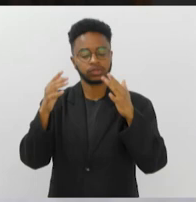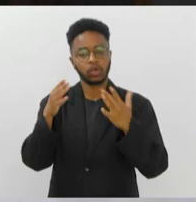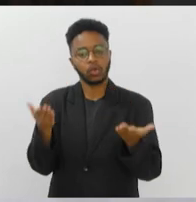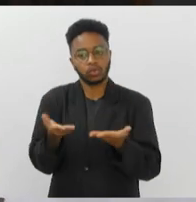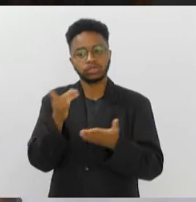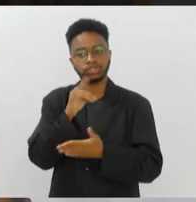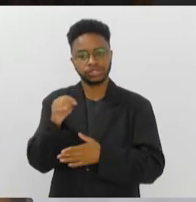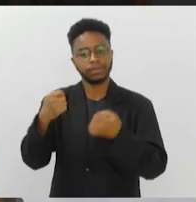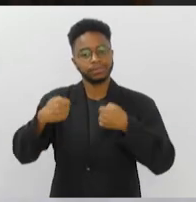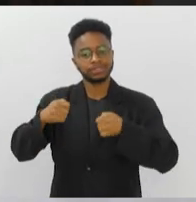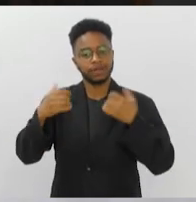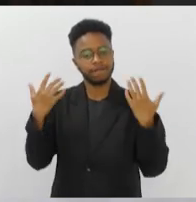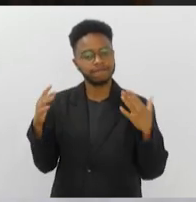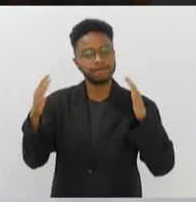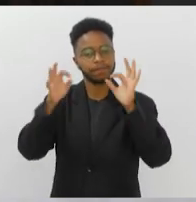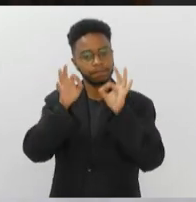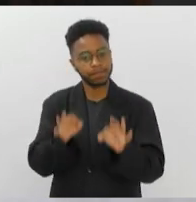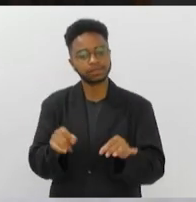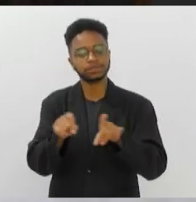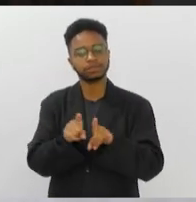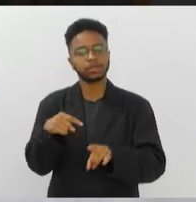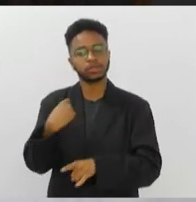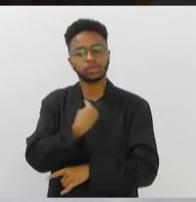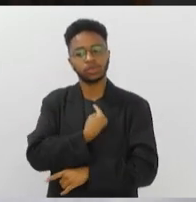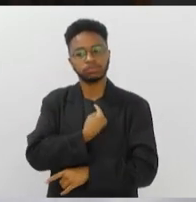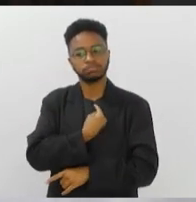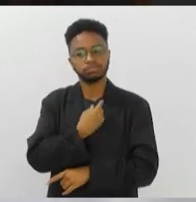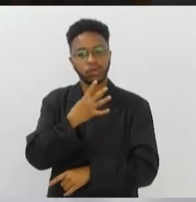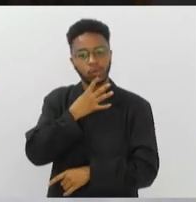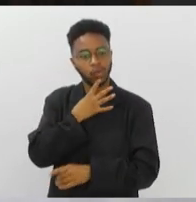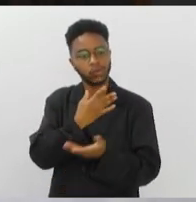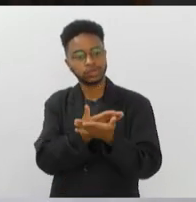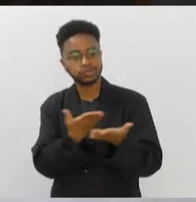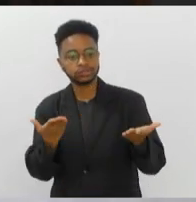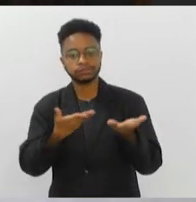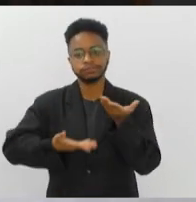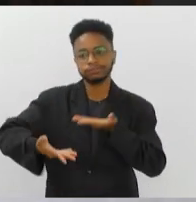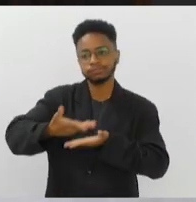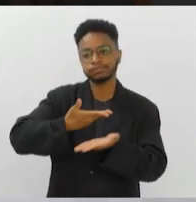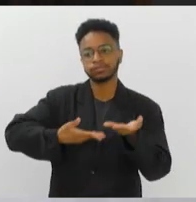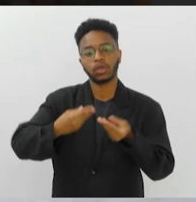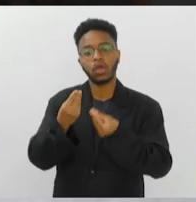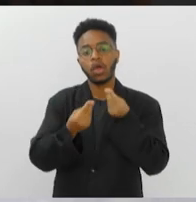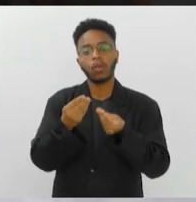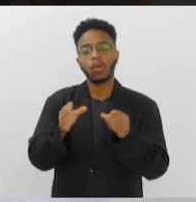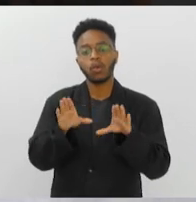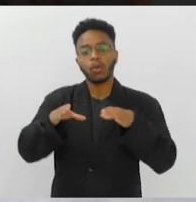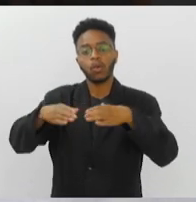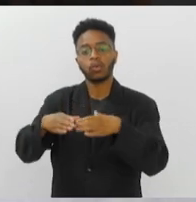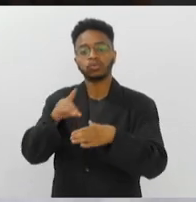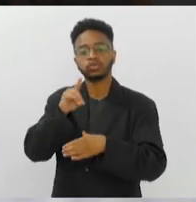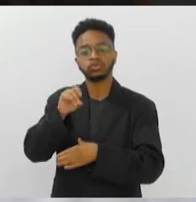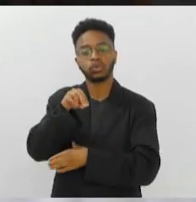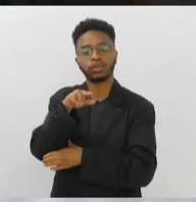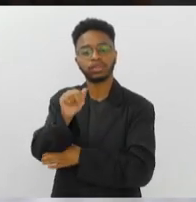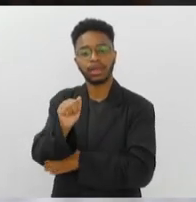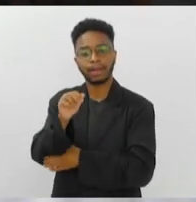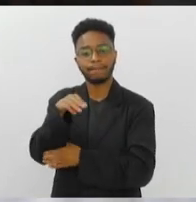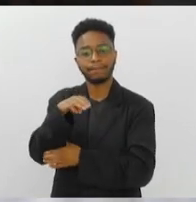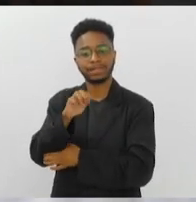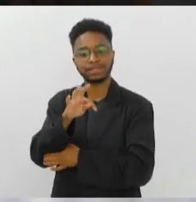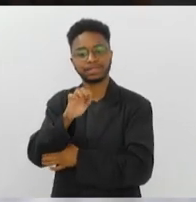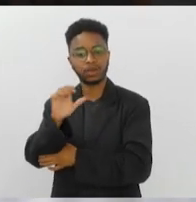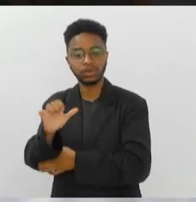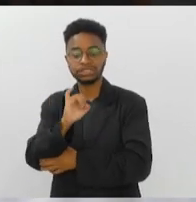dia de festejo. E é um dia da gente se conhecer, e como é que a gente ia conhecer o Zona Mental sem eles fazerem essa apresentação